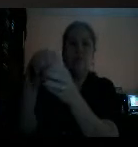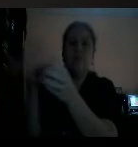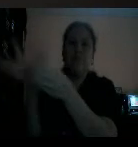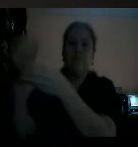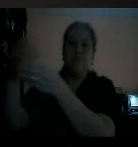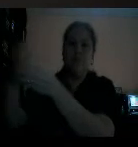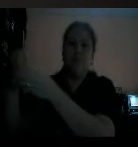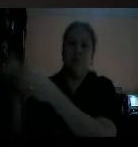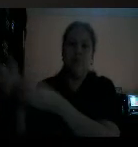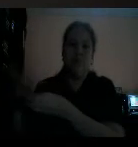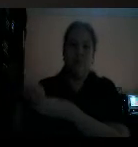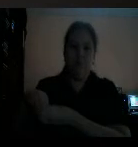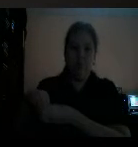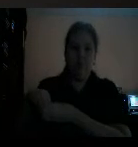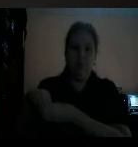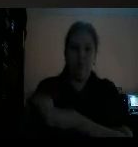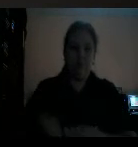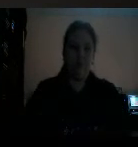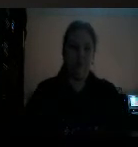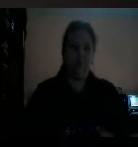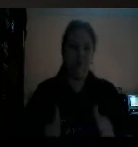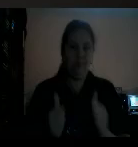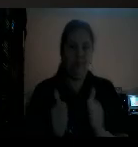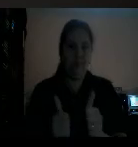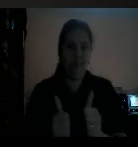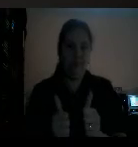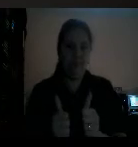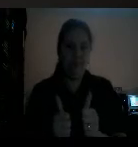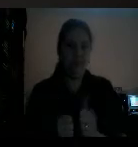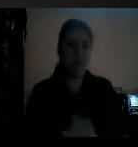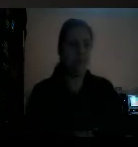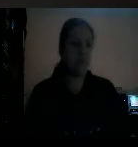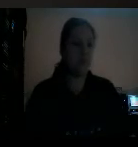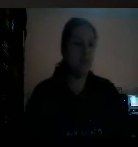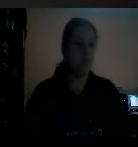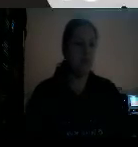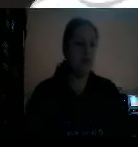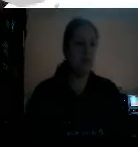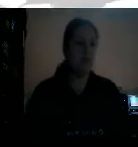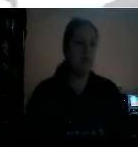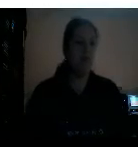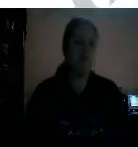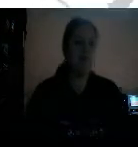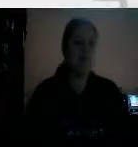Curtiu? Curtiu os teóricos da geopolítica? Eu adoro eles.